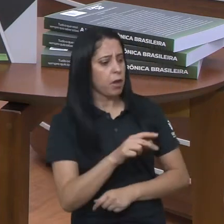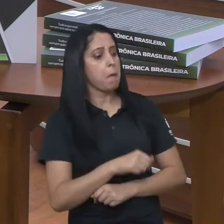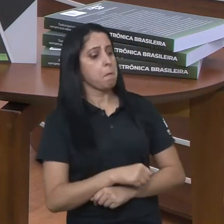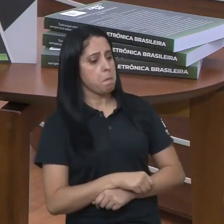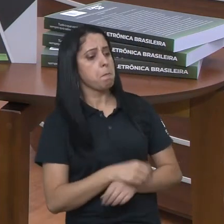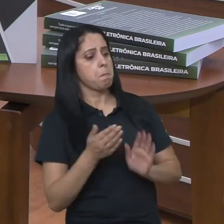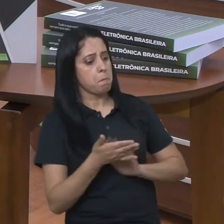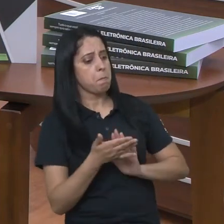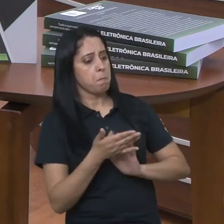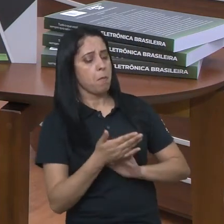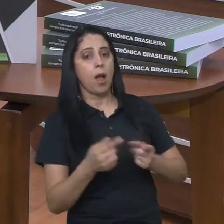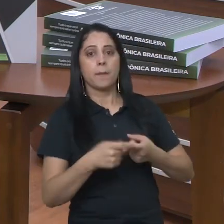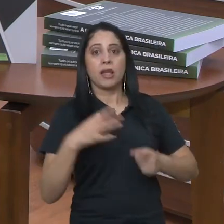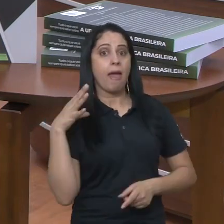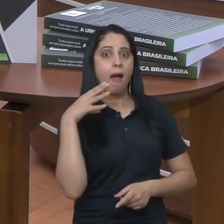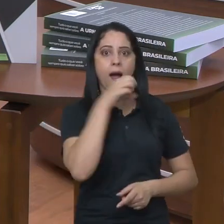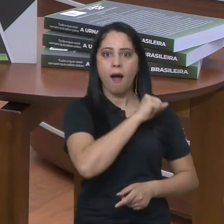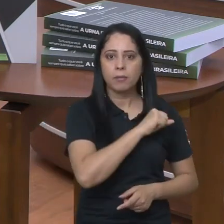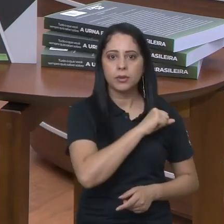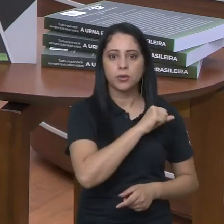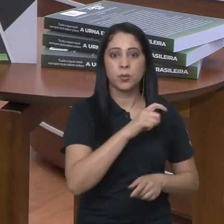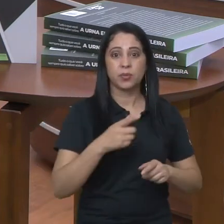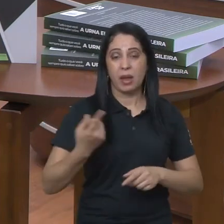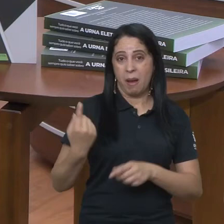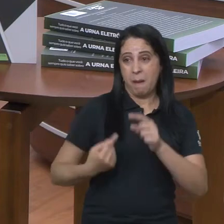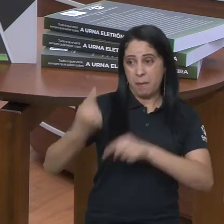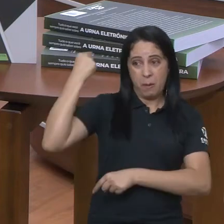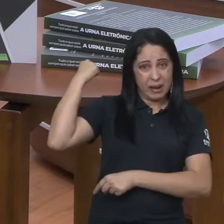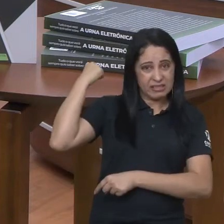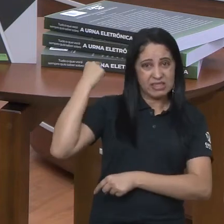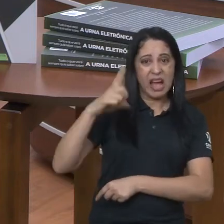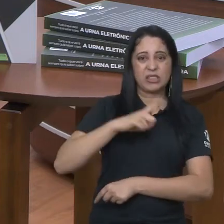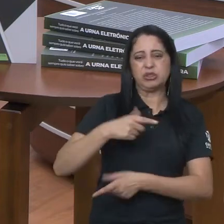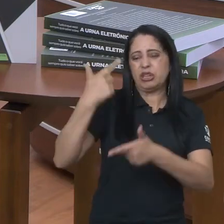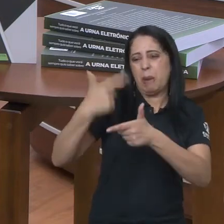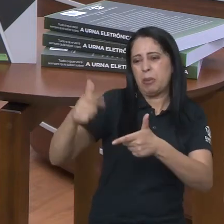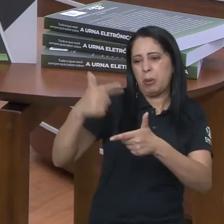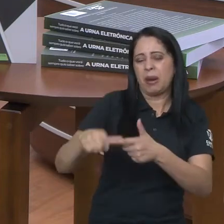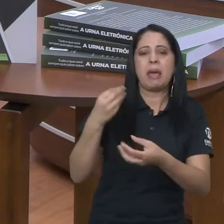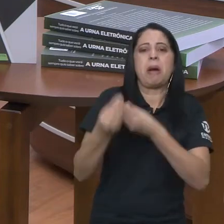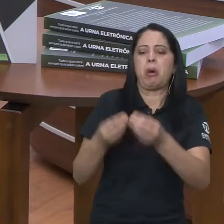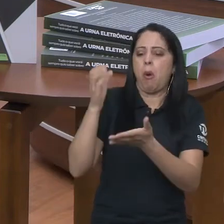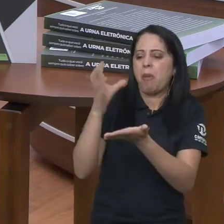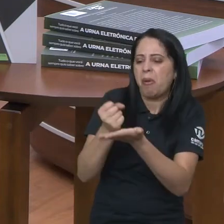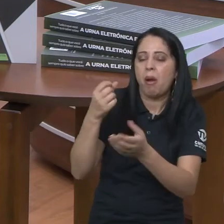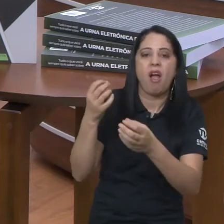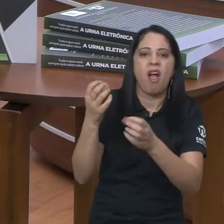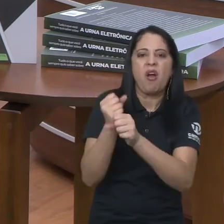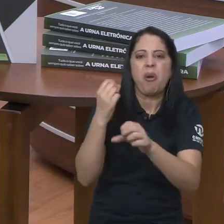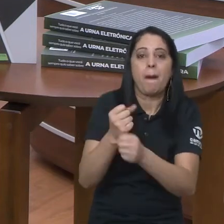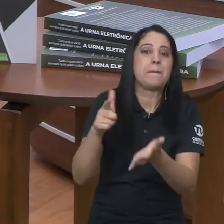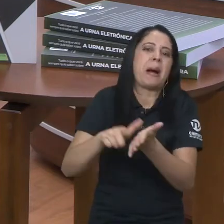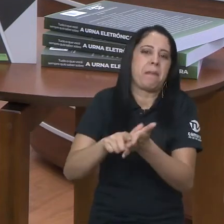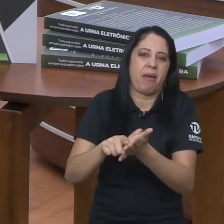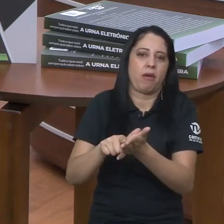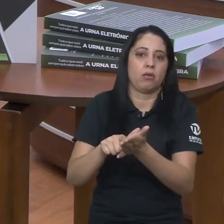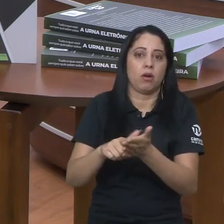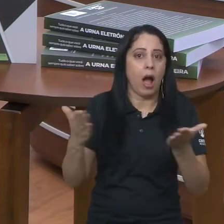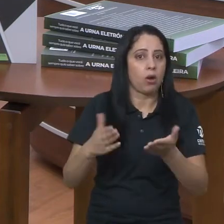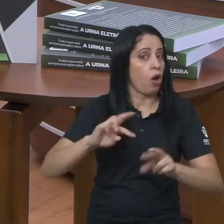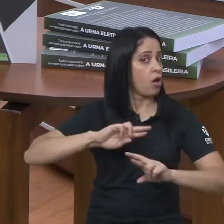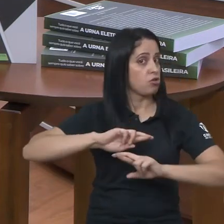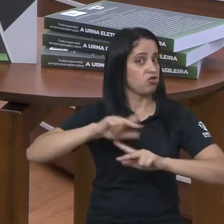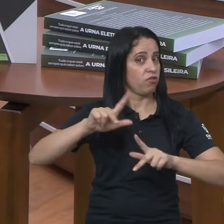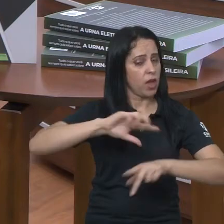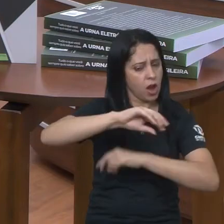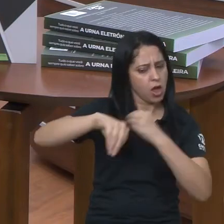as eleições, todo mundo fala da nossa urna, porque ela é muito rápida, a gente tinha problema com a apuração de votos, hoje a gente fica